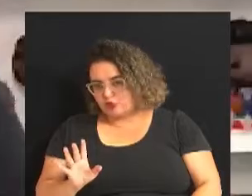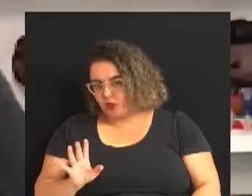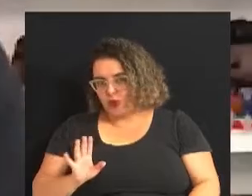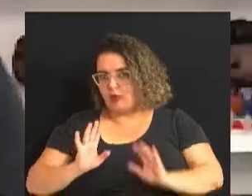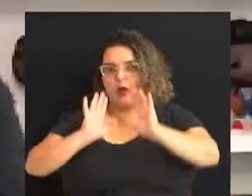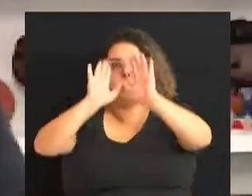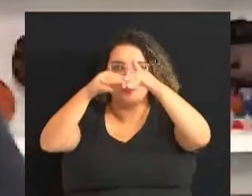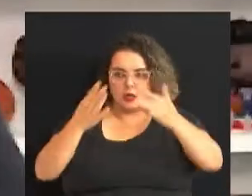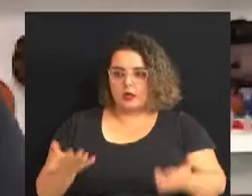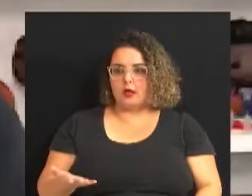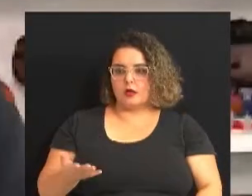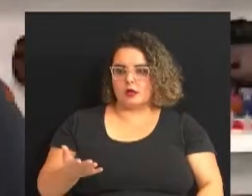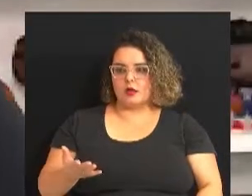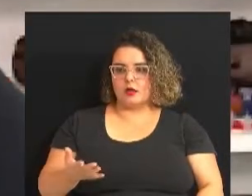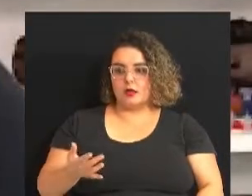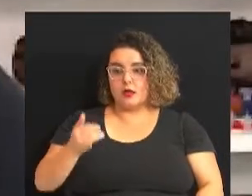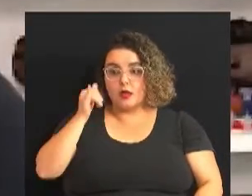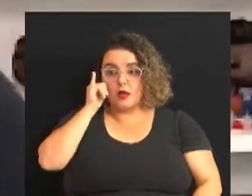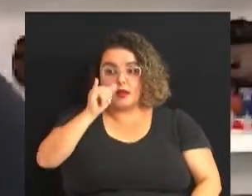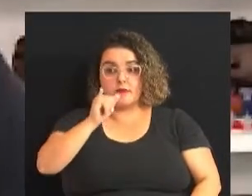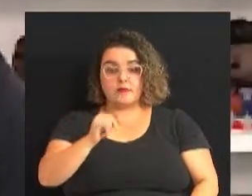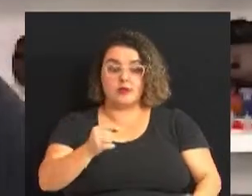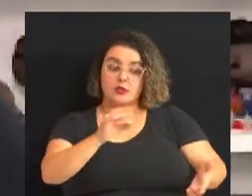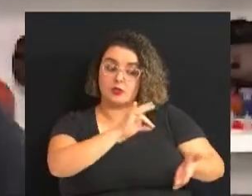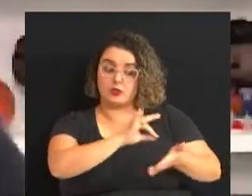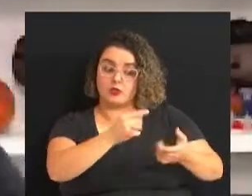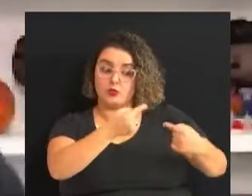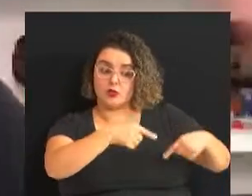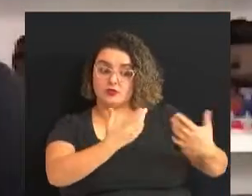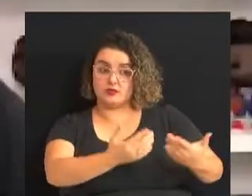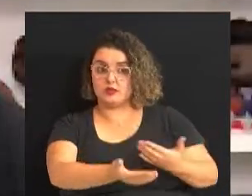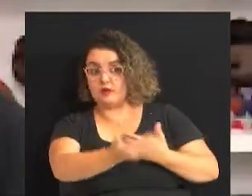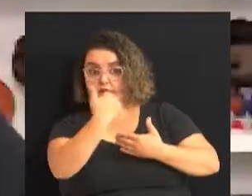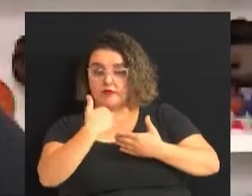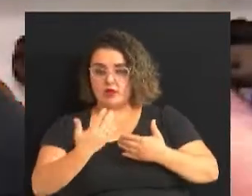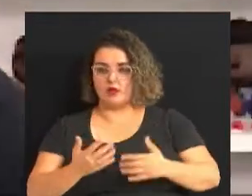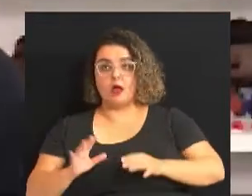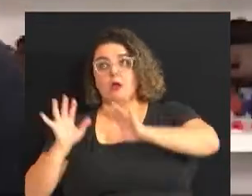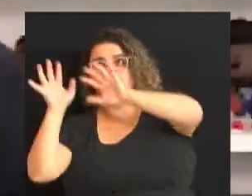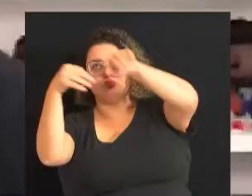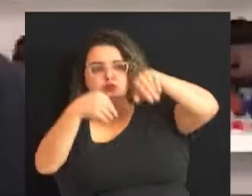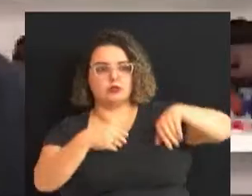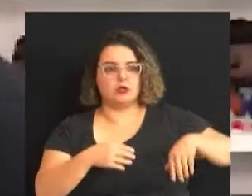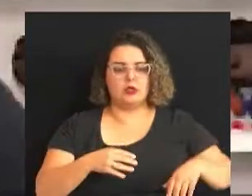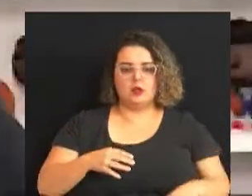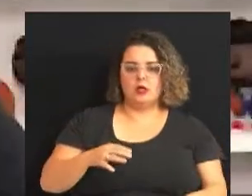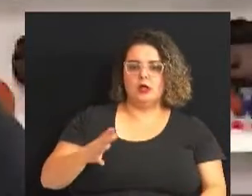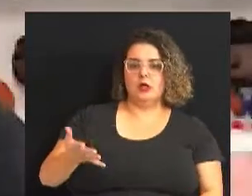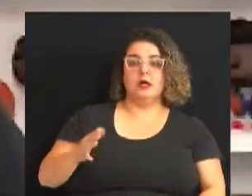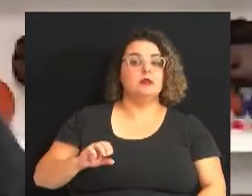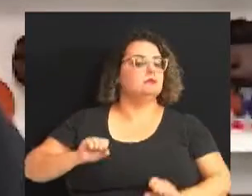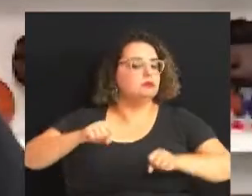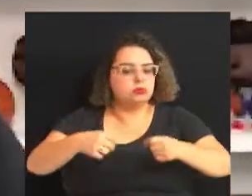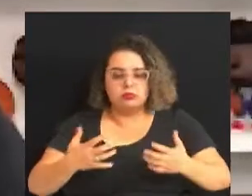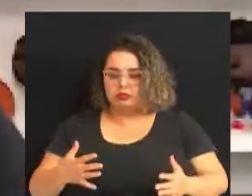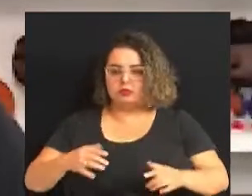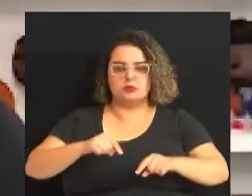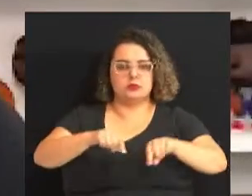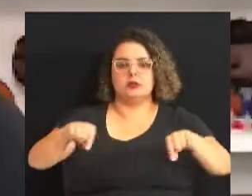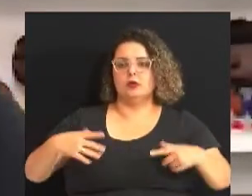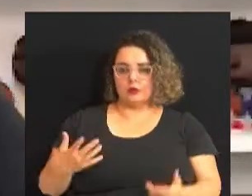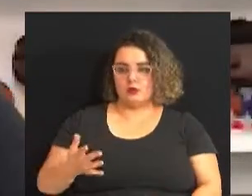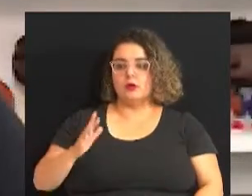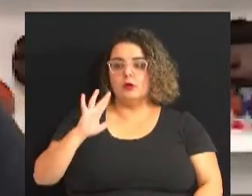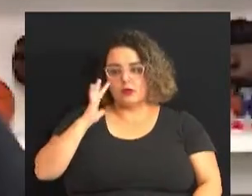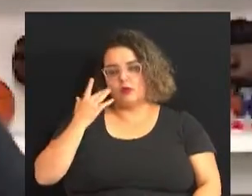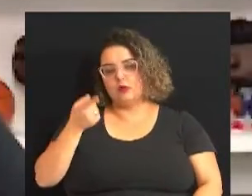é você evitar que a cesta do adversário aconteça, é você pegar um rebote, é você dar uma assistência, é você defender um perímetro. Então acho que ele